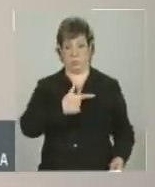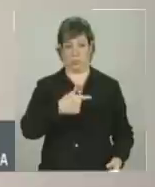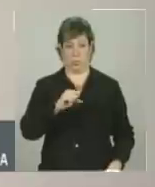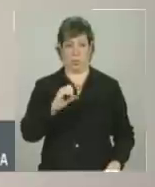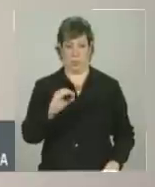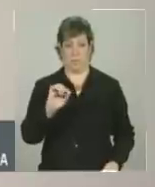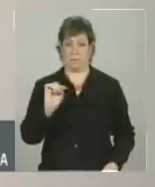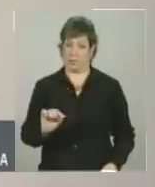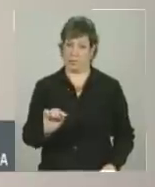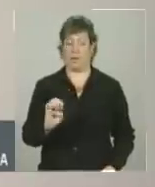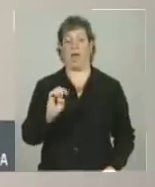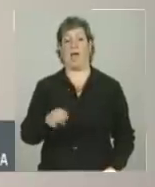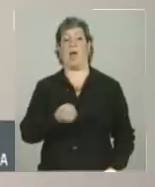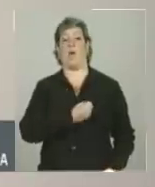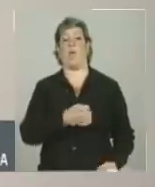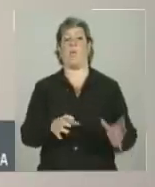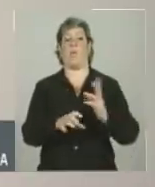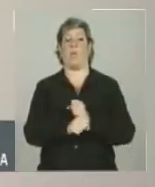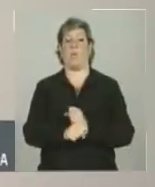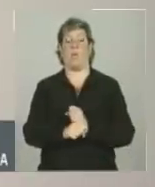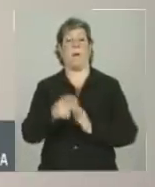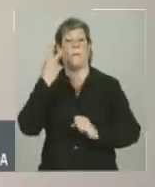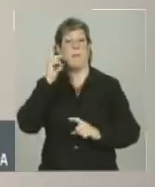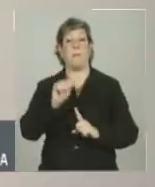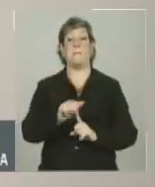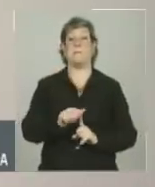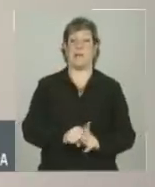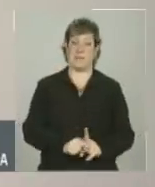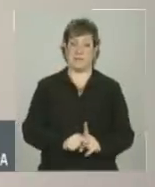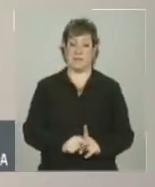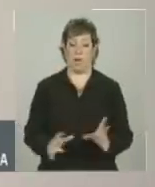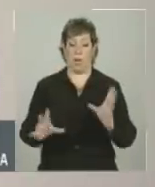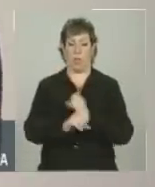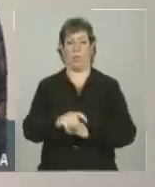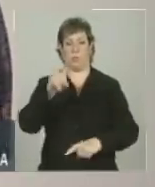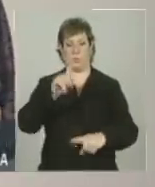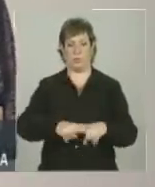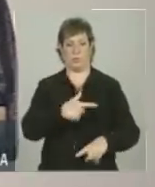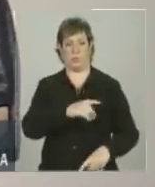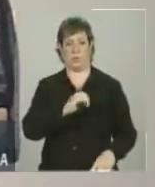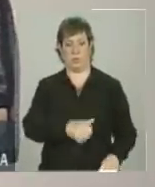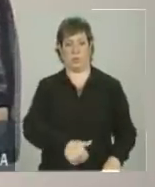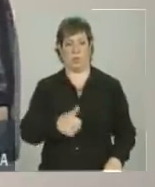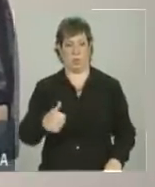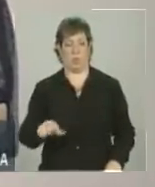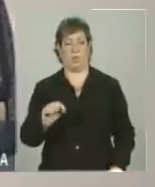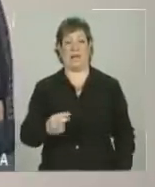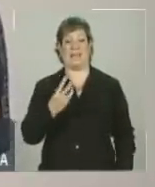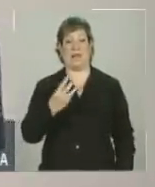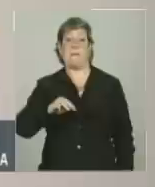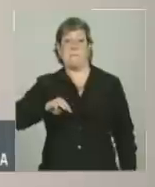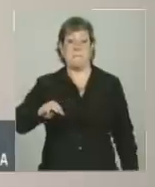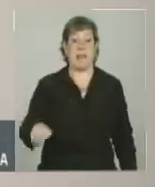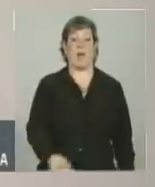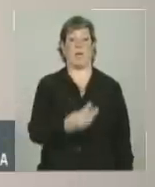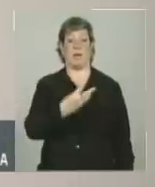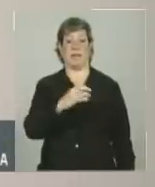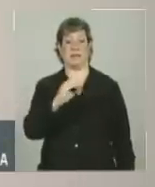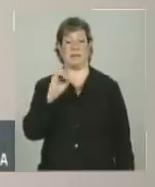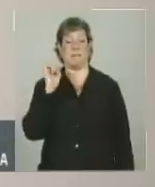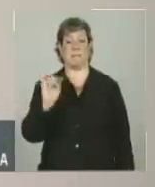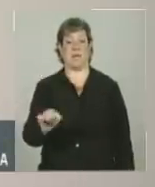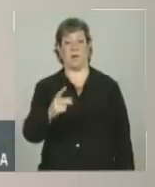mil é o número de acessos por mês, totalizando em 2011 3 milhões e 300